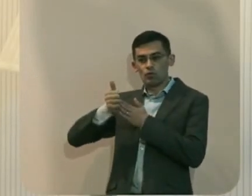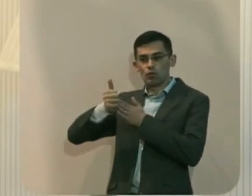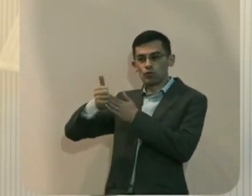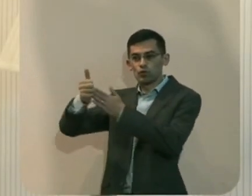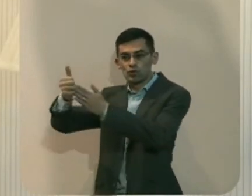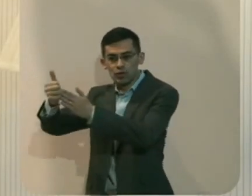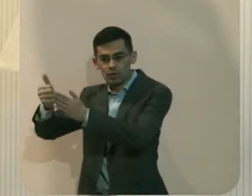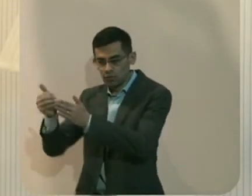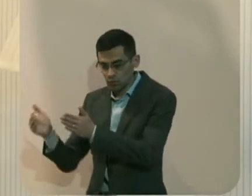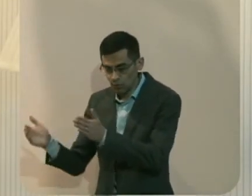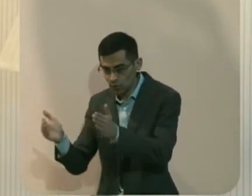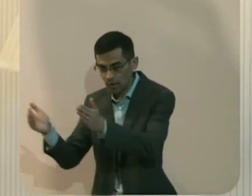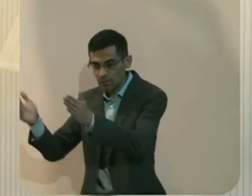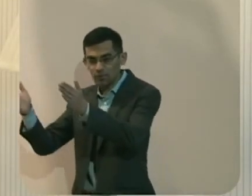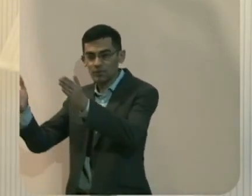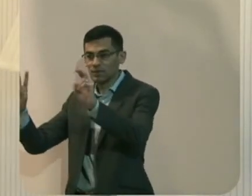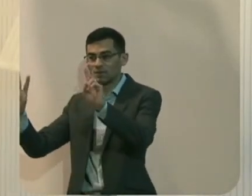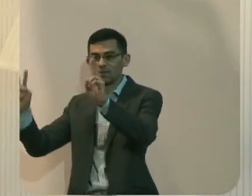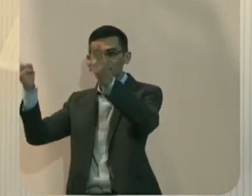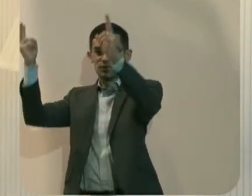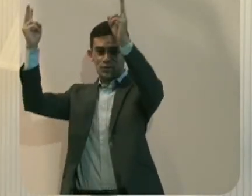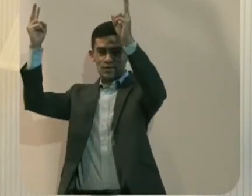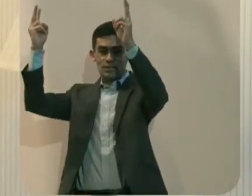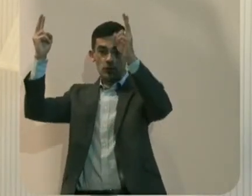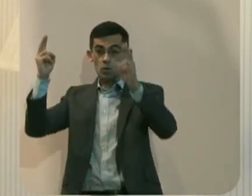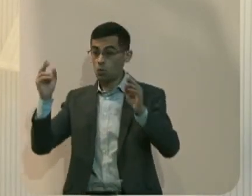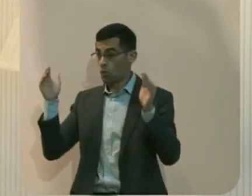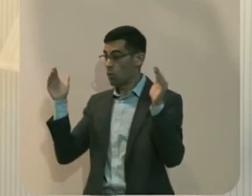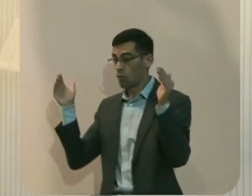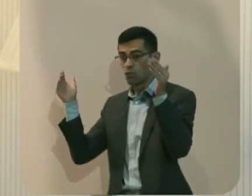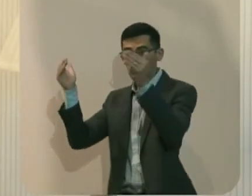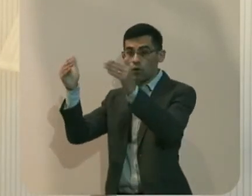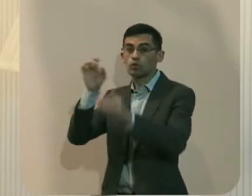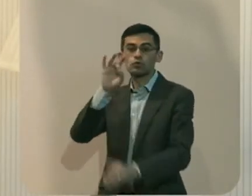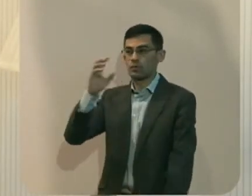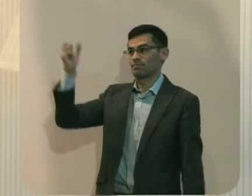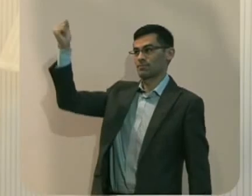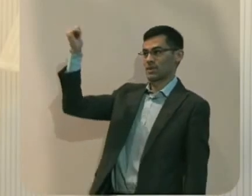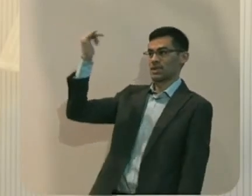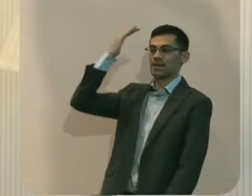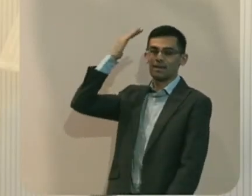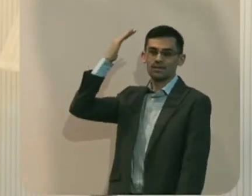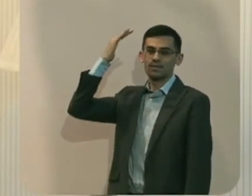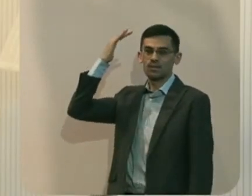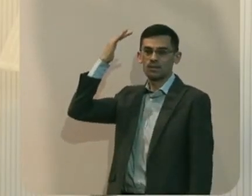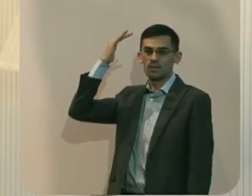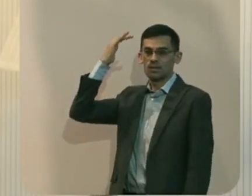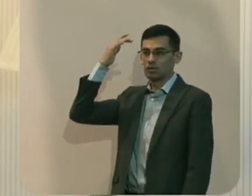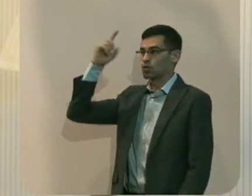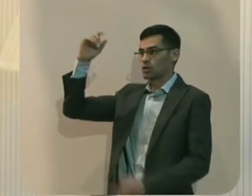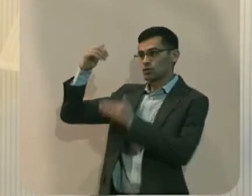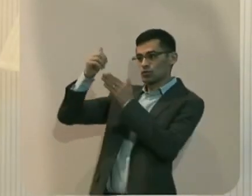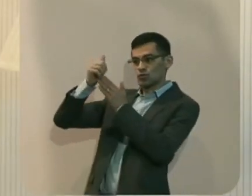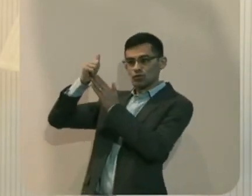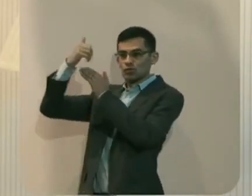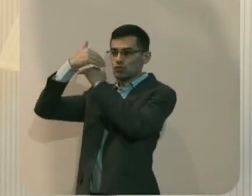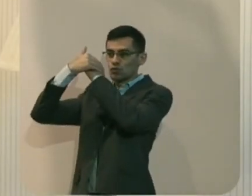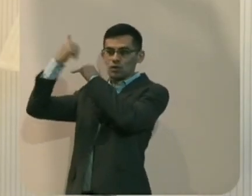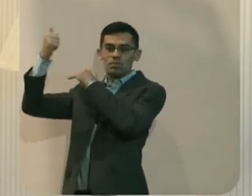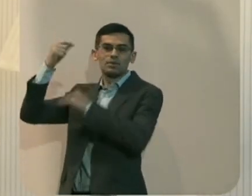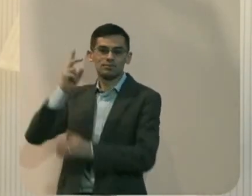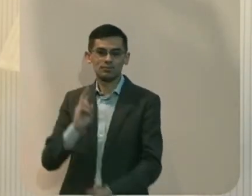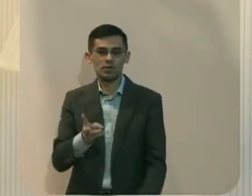na direção da vitória. O foco vem pela graça de Deus, pelo mover do Senhor na nossa